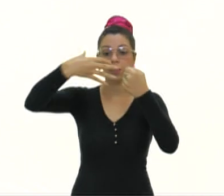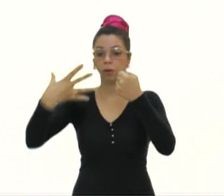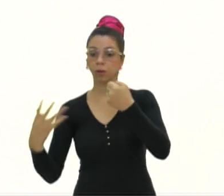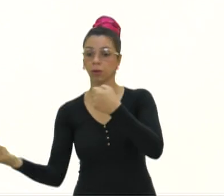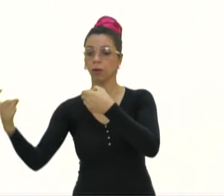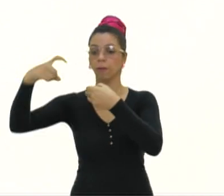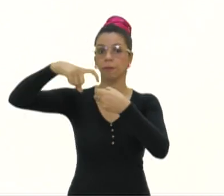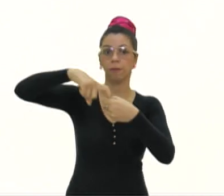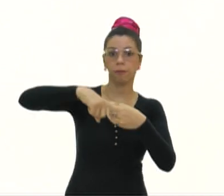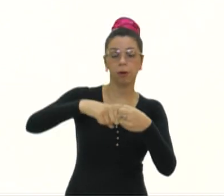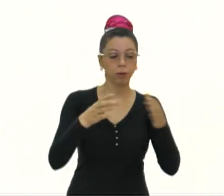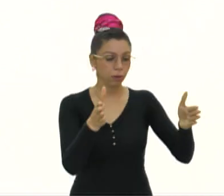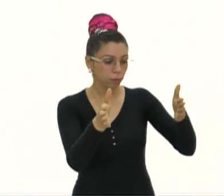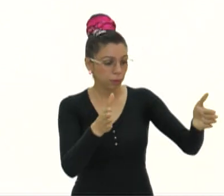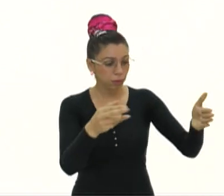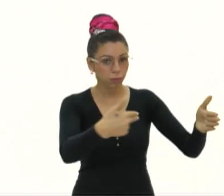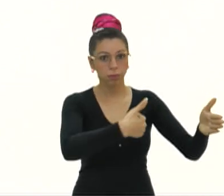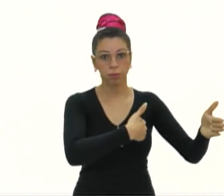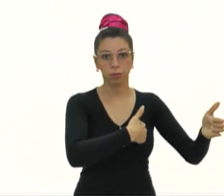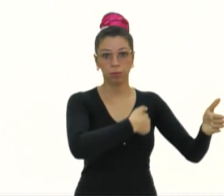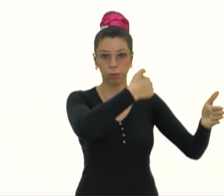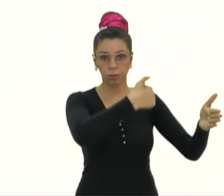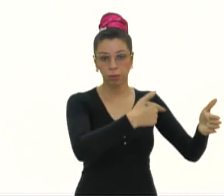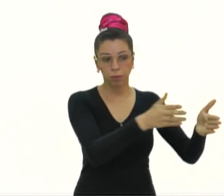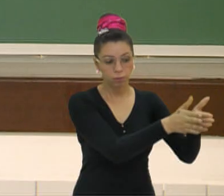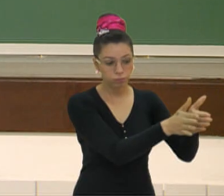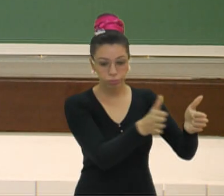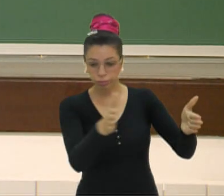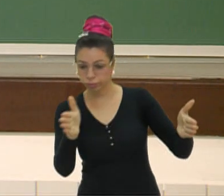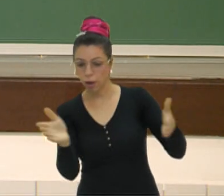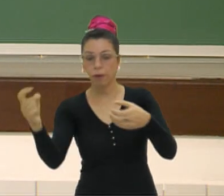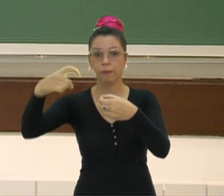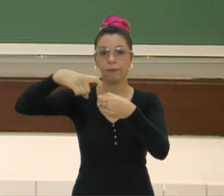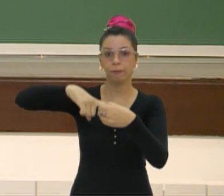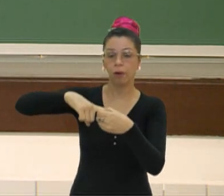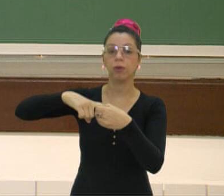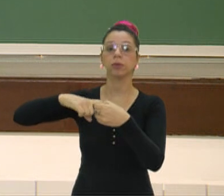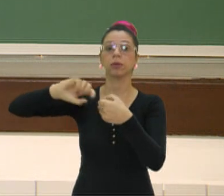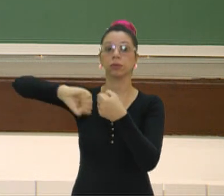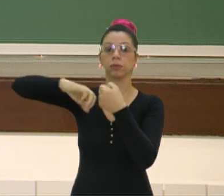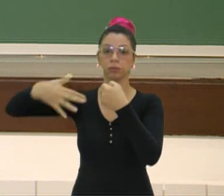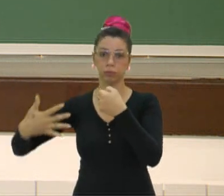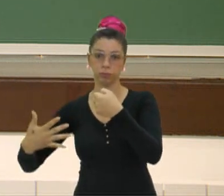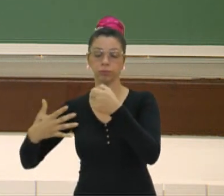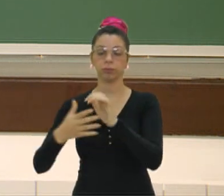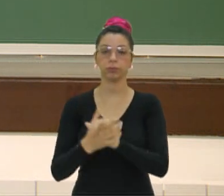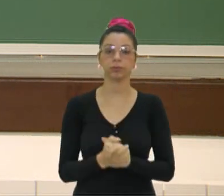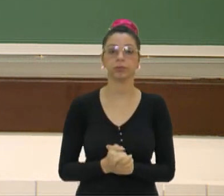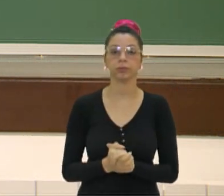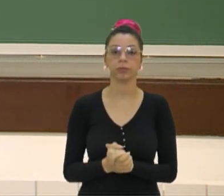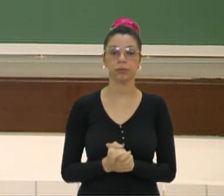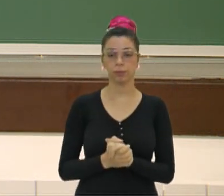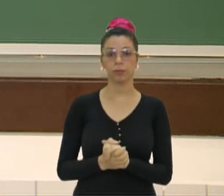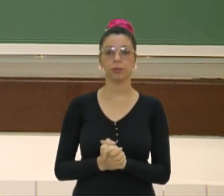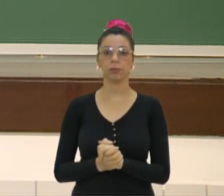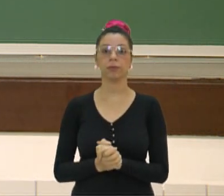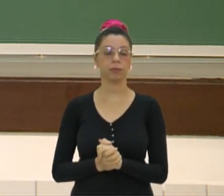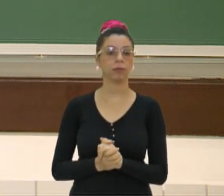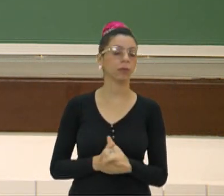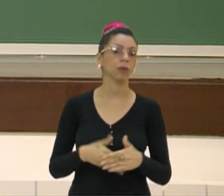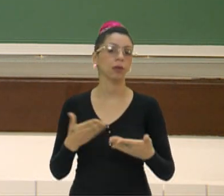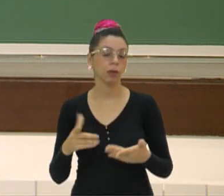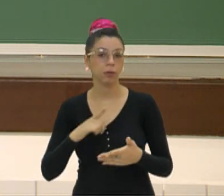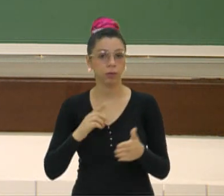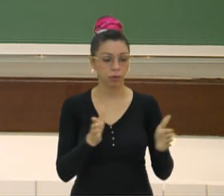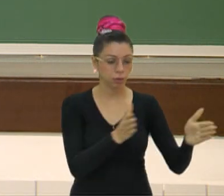governo Vargas, dentro do governo do general Eurico Gaspar Dutra. Entendemos assim, da seguinte maneira, nós tivemos